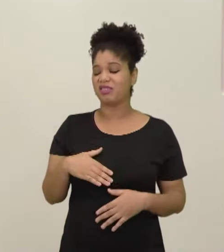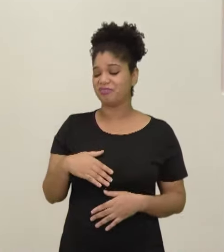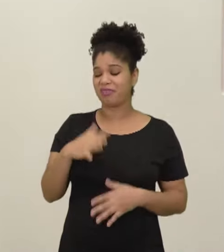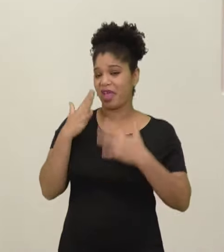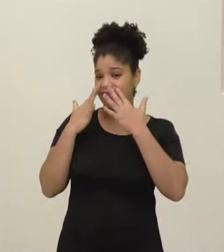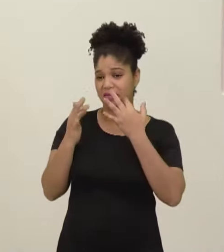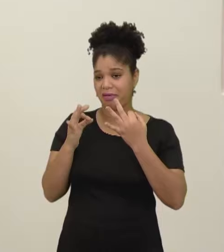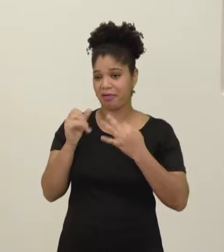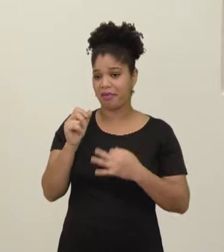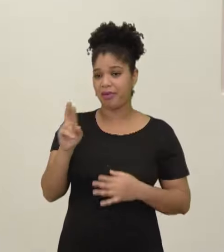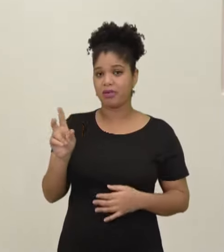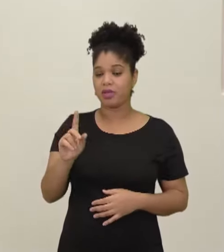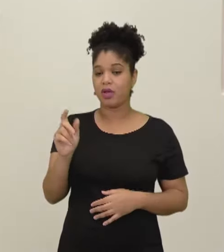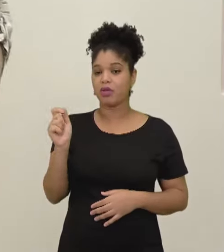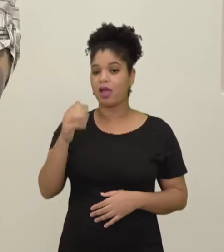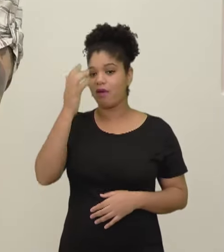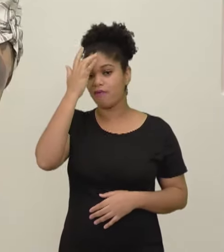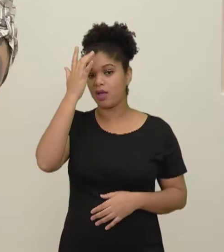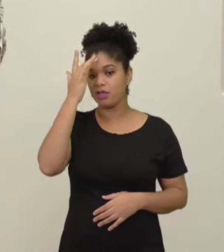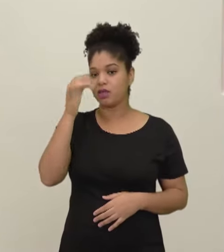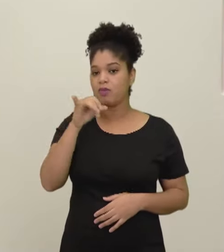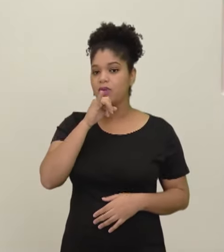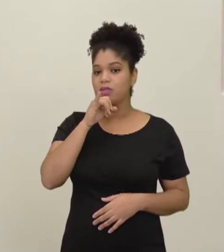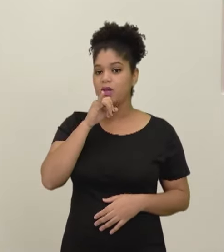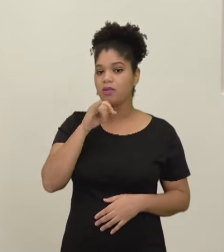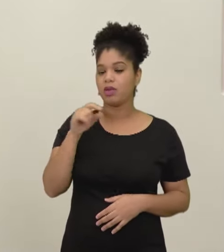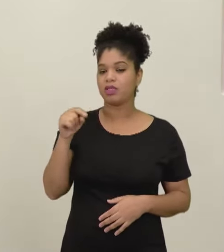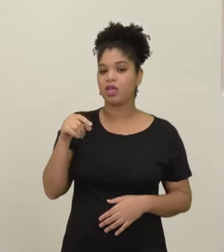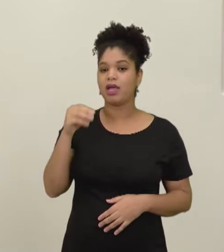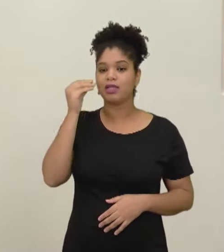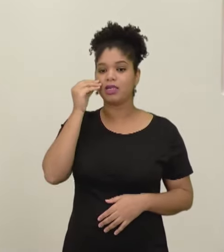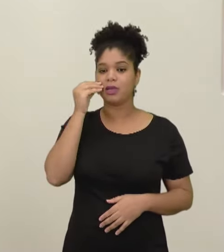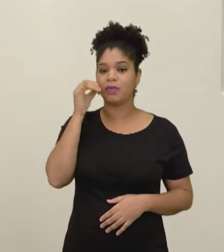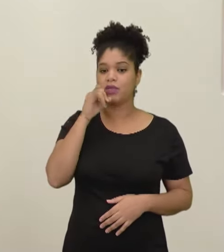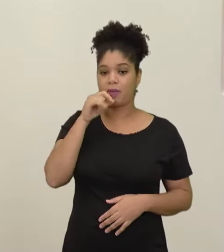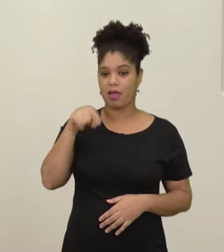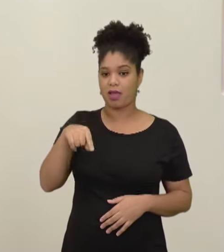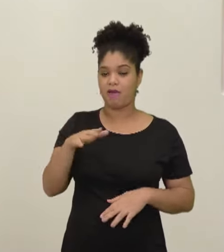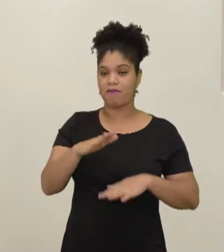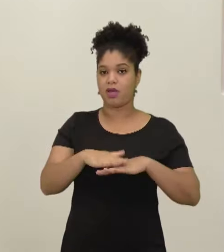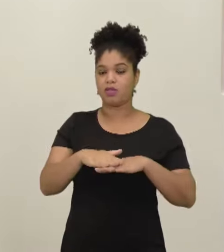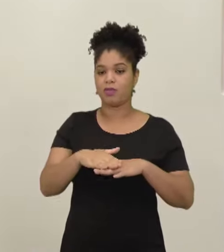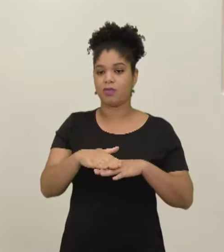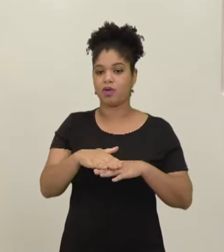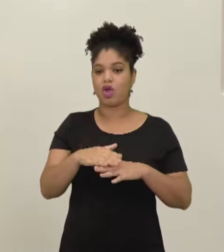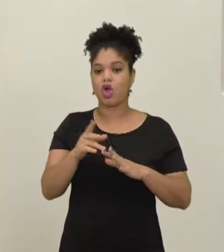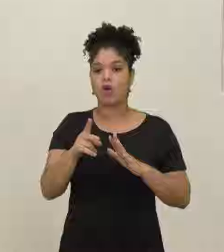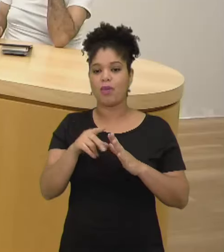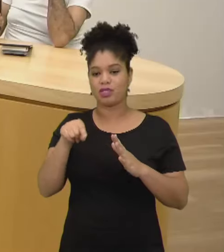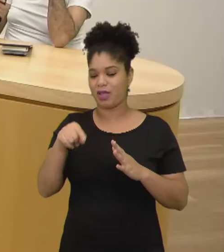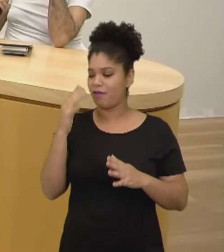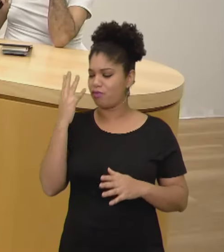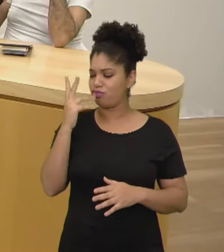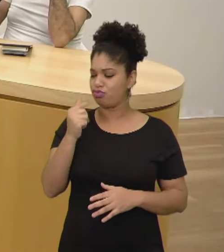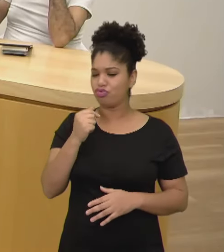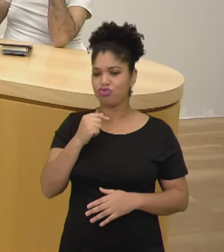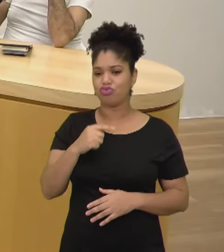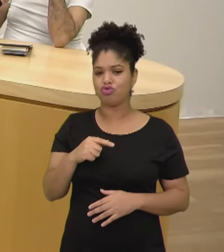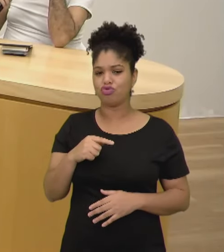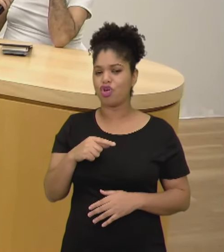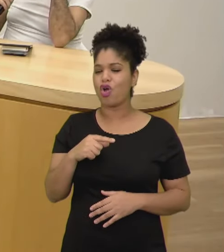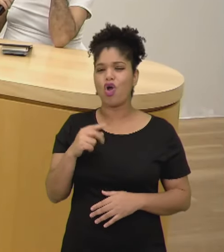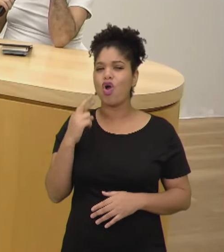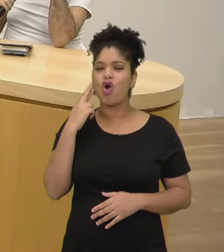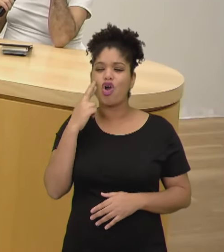para facilitar o modelo de testagem. Por exemplo, se eu fizer isso com uma bolinha de praia, como essa linda bolinha de unicórnio